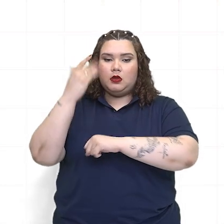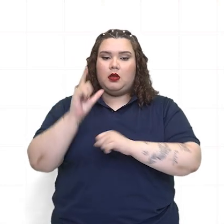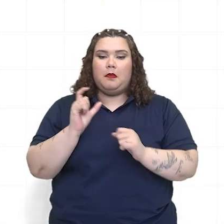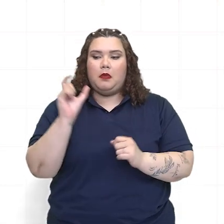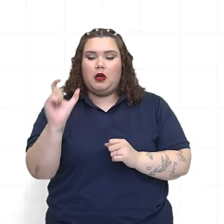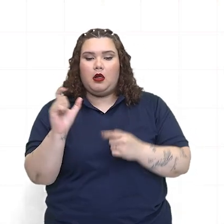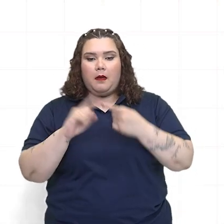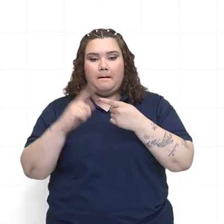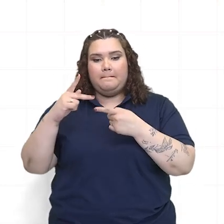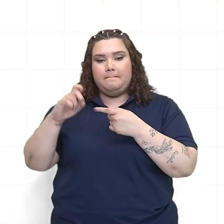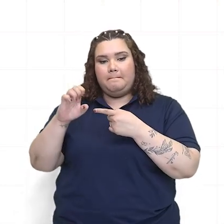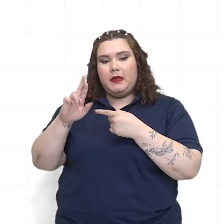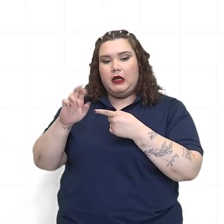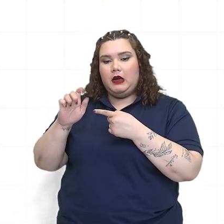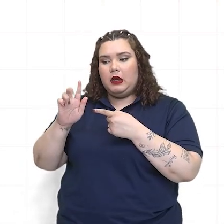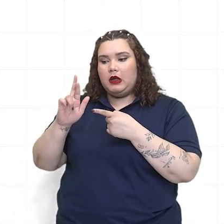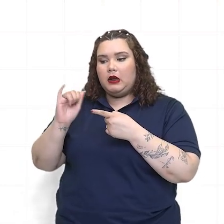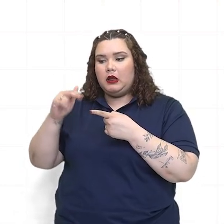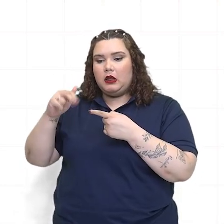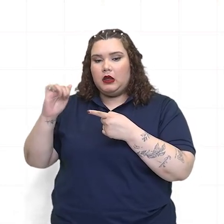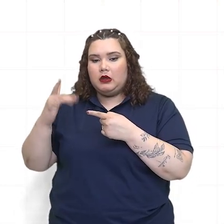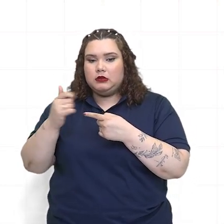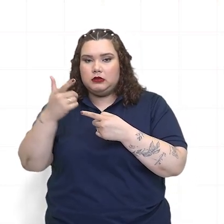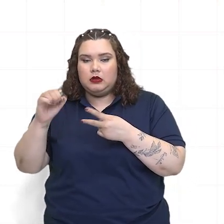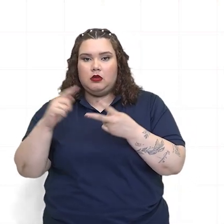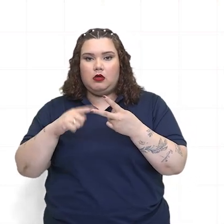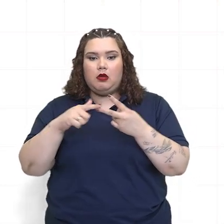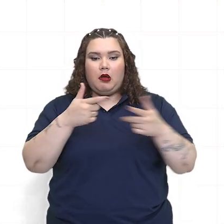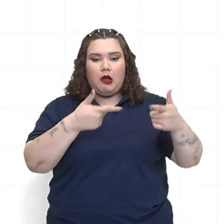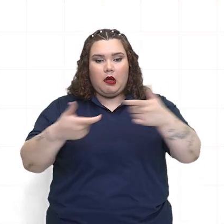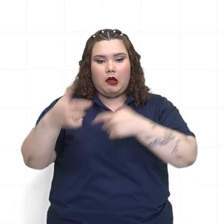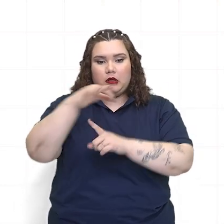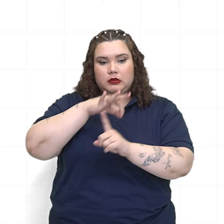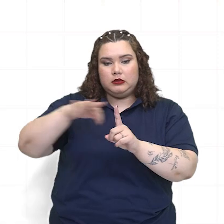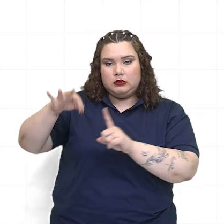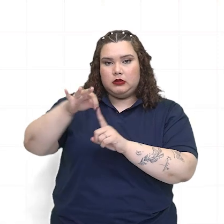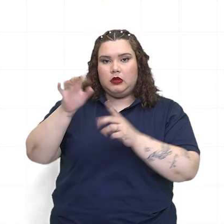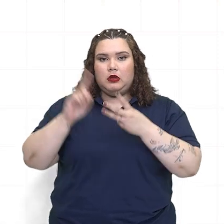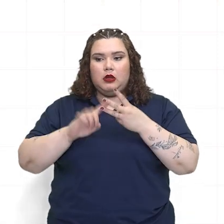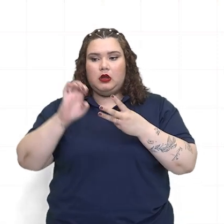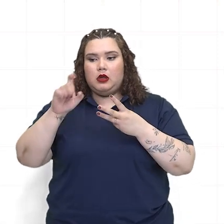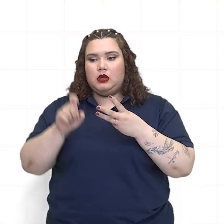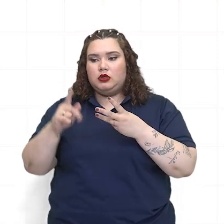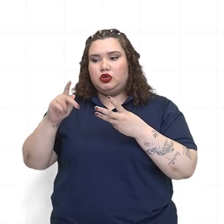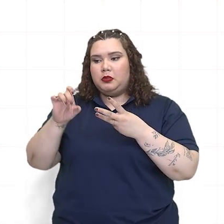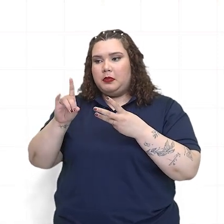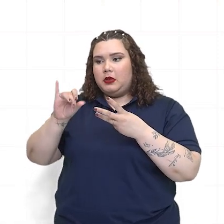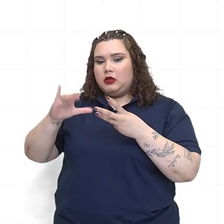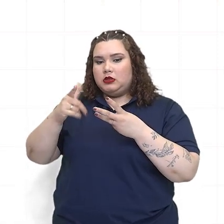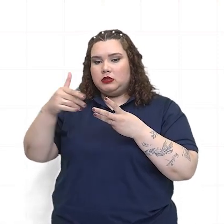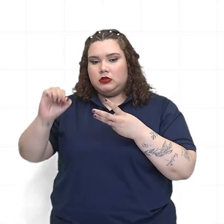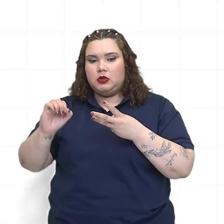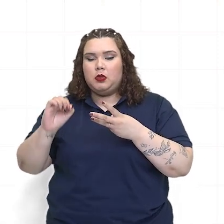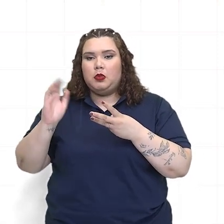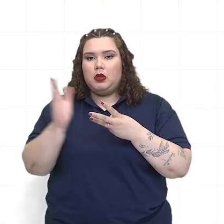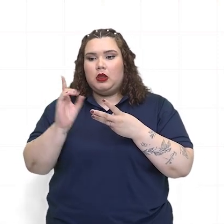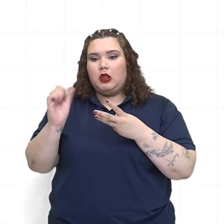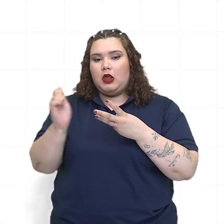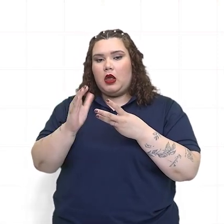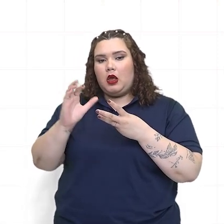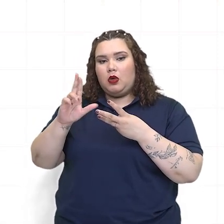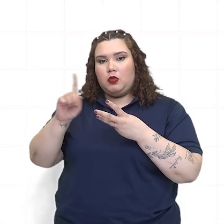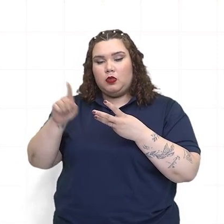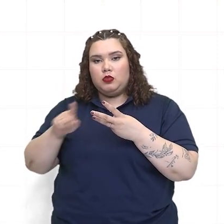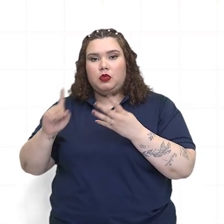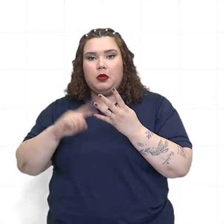falam geralmente de peregrinação, guerra santa, expedição da cruz e passagem.